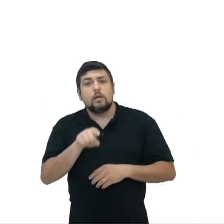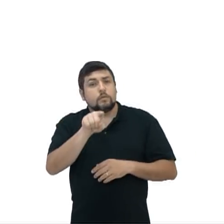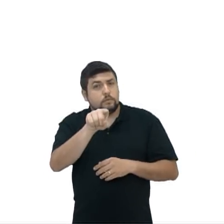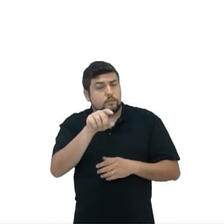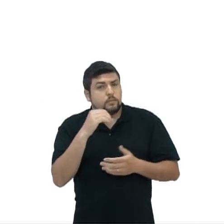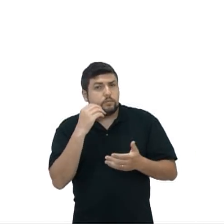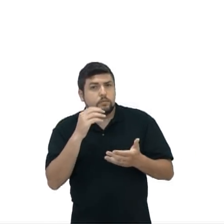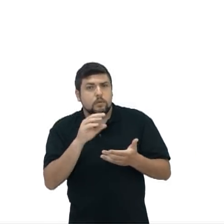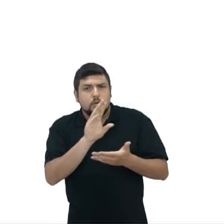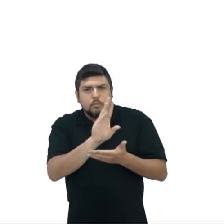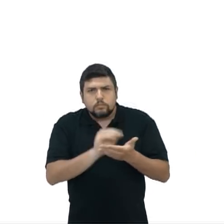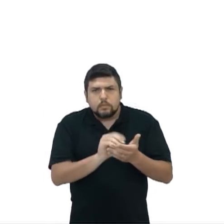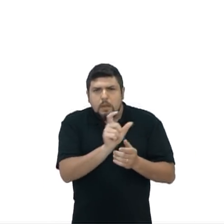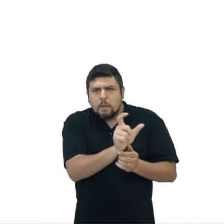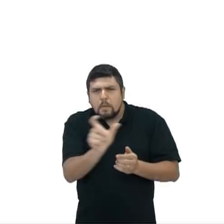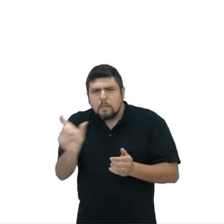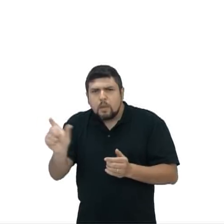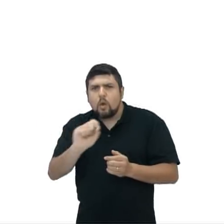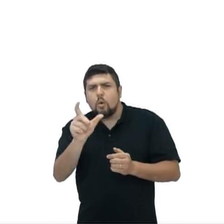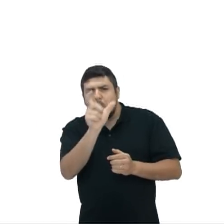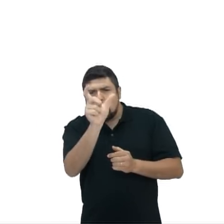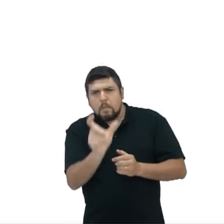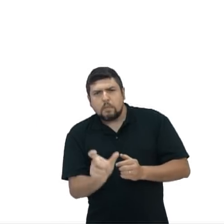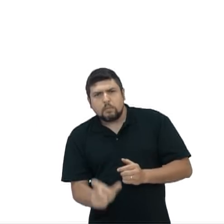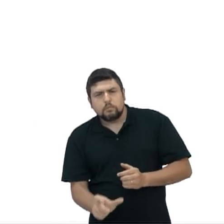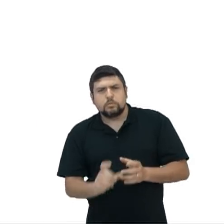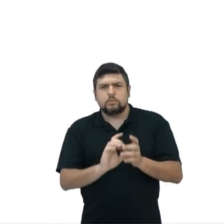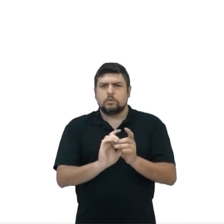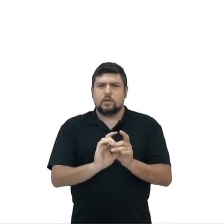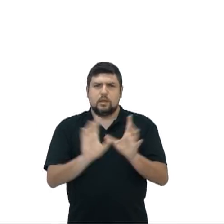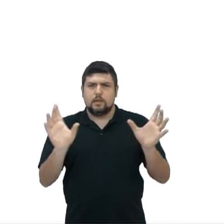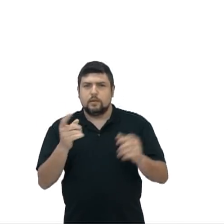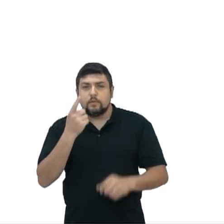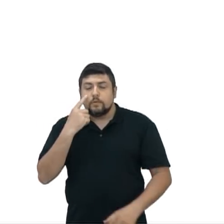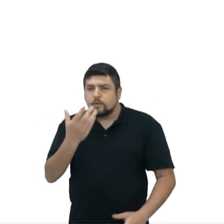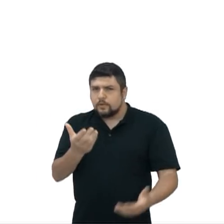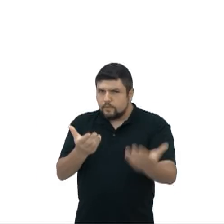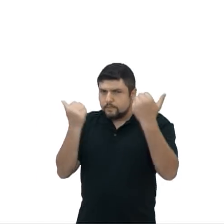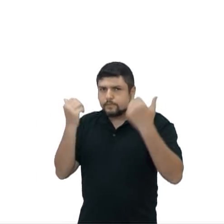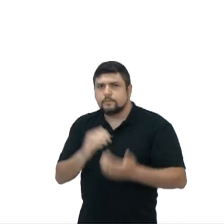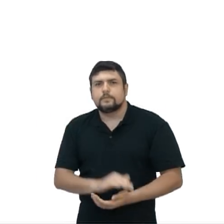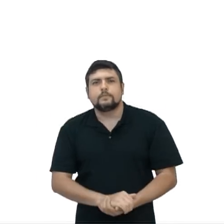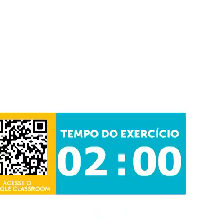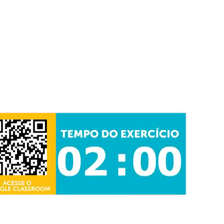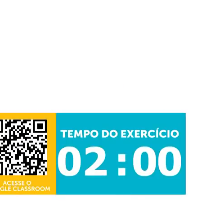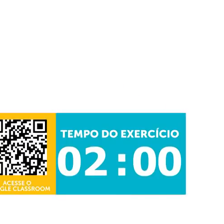colocar um do lado do outro, um embaixo do outro, do jeito que você achar melhor. Vamos ver se você lembra? Rapidinho, let's go!